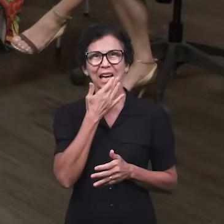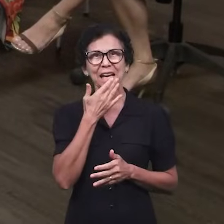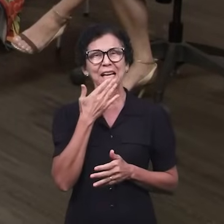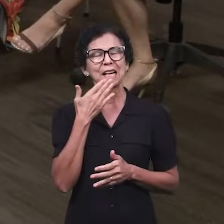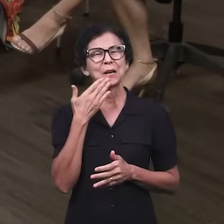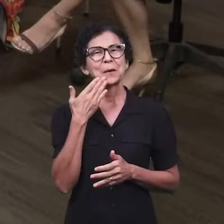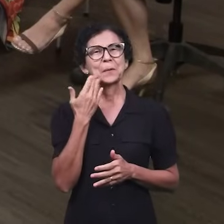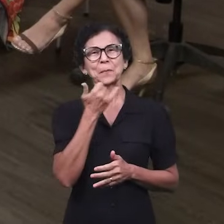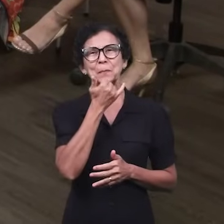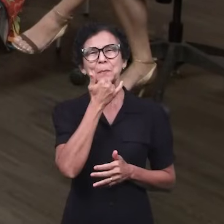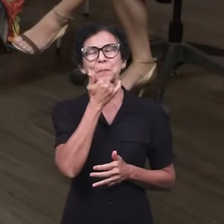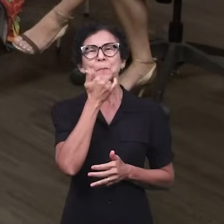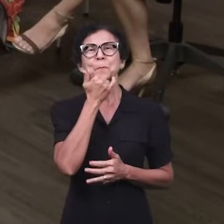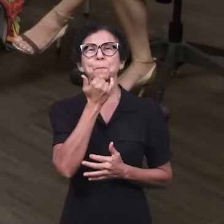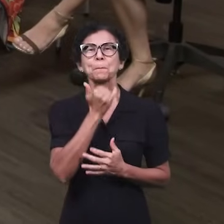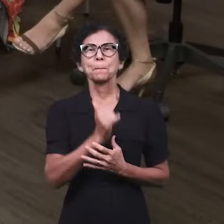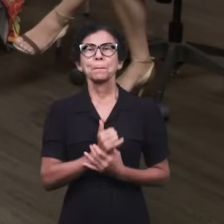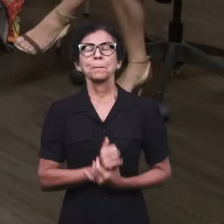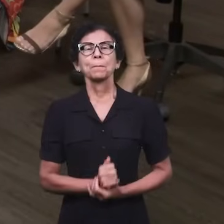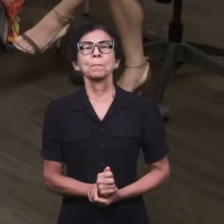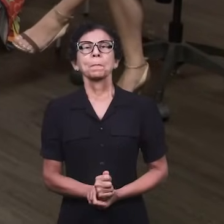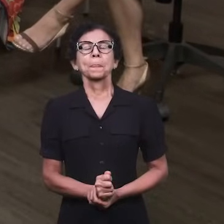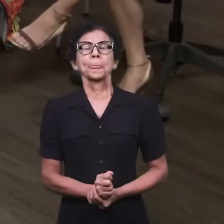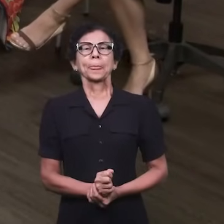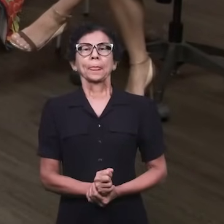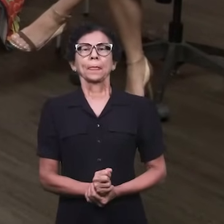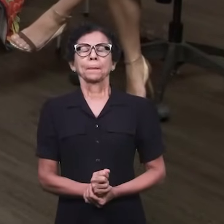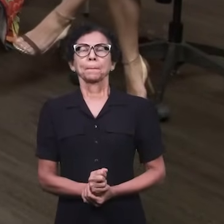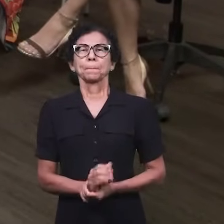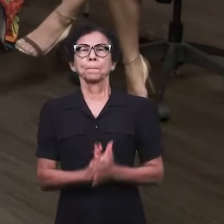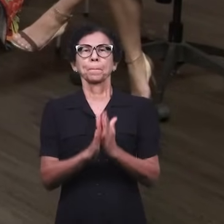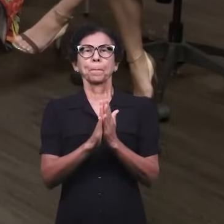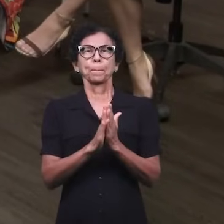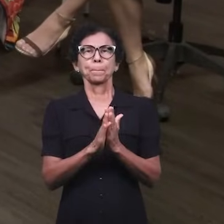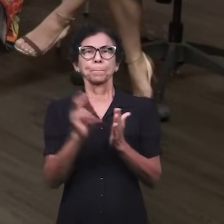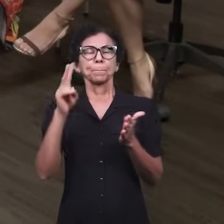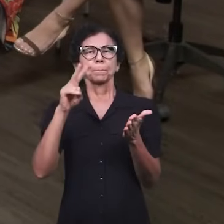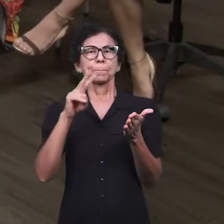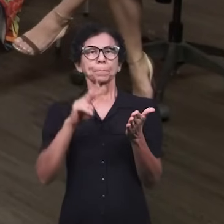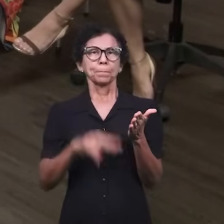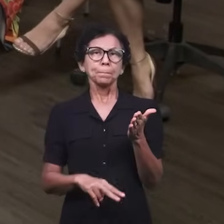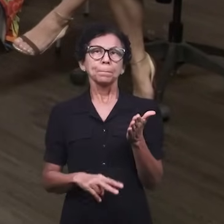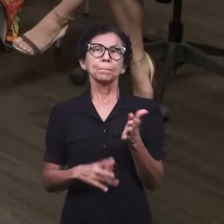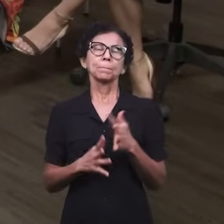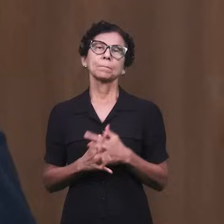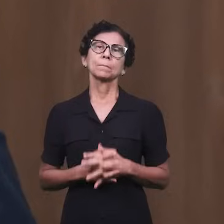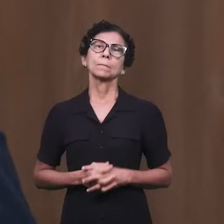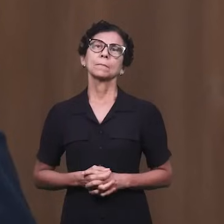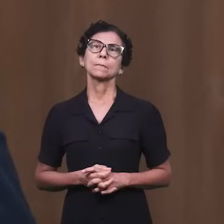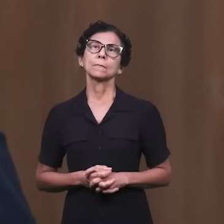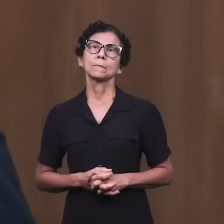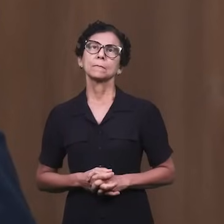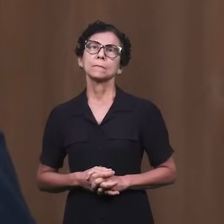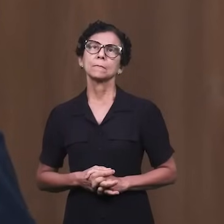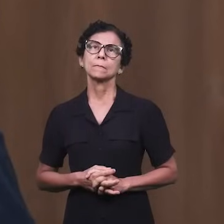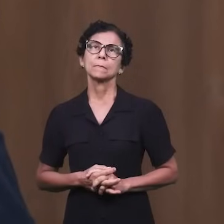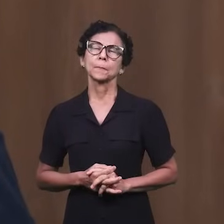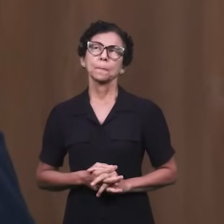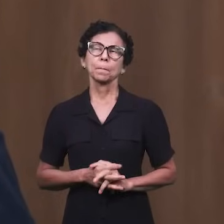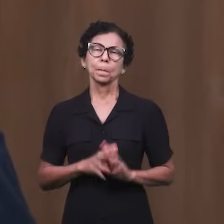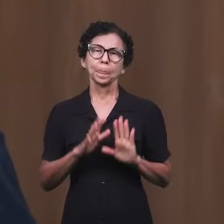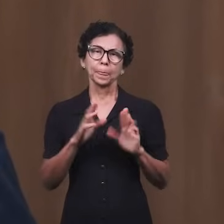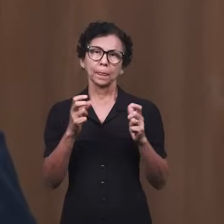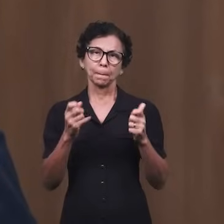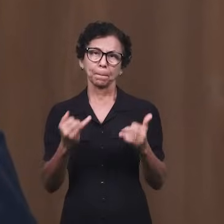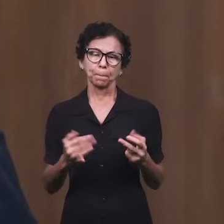consultas bom ler a palavra é mais do que você consultar a palavra a consulta